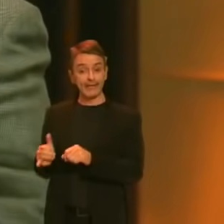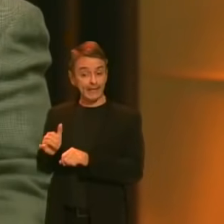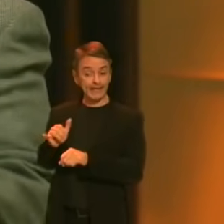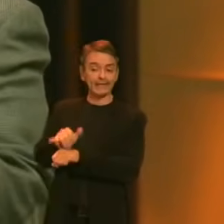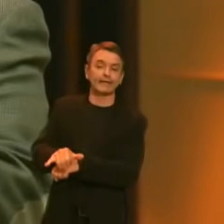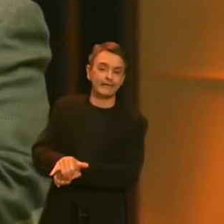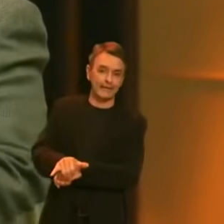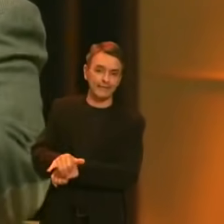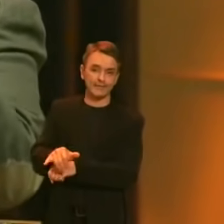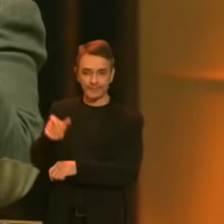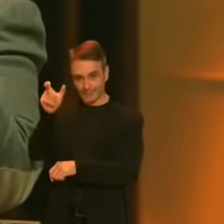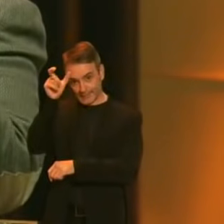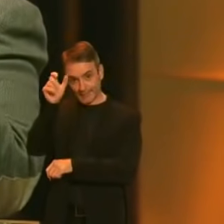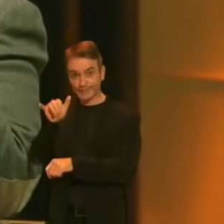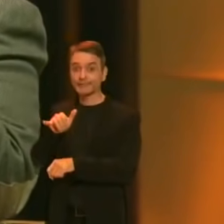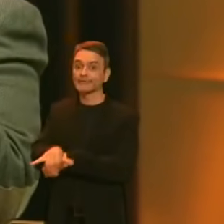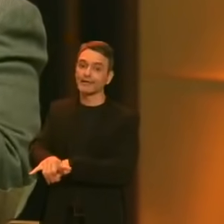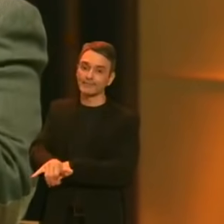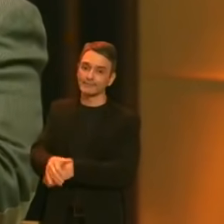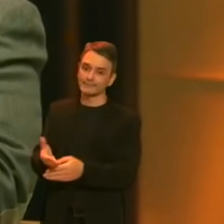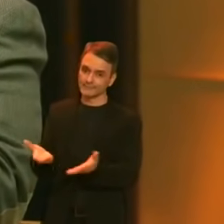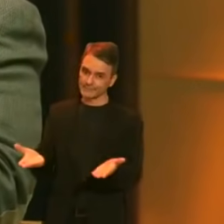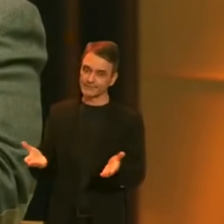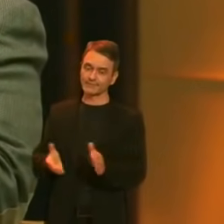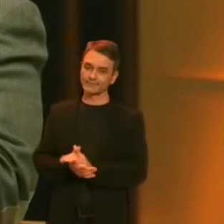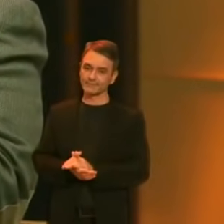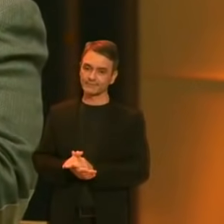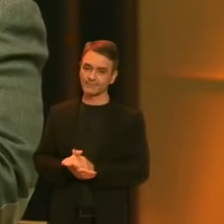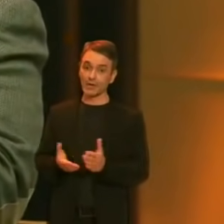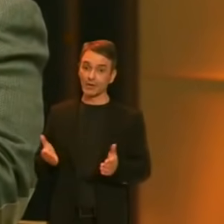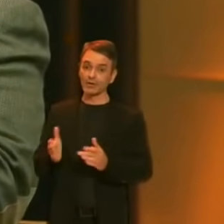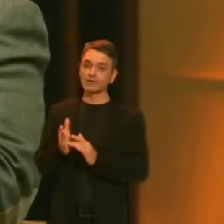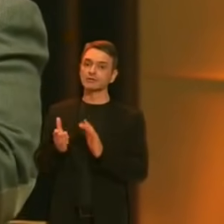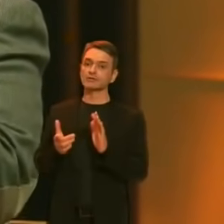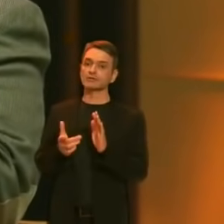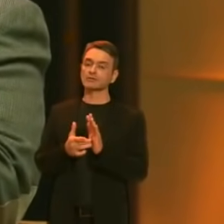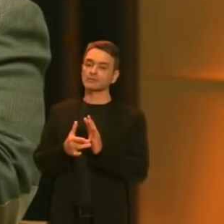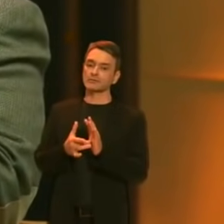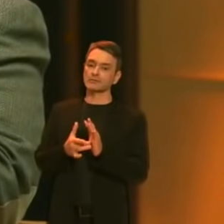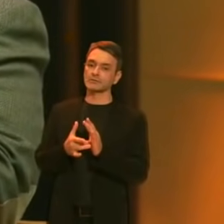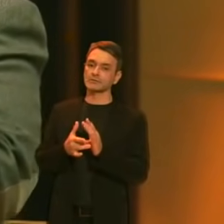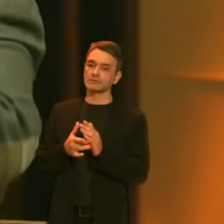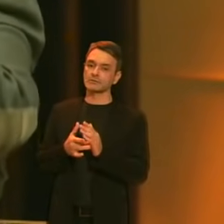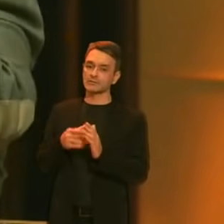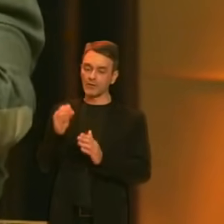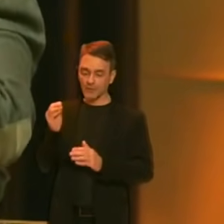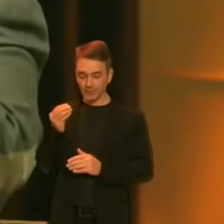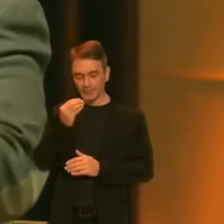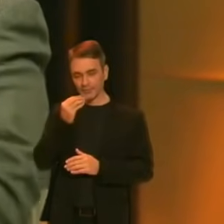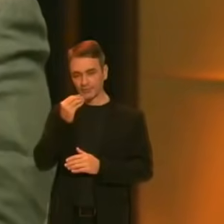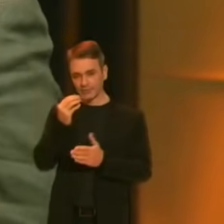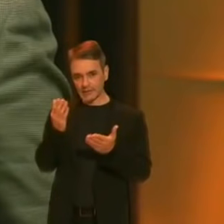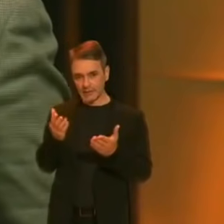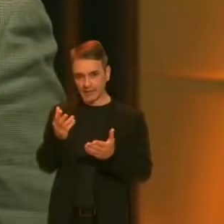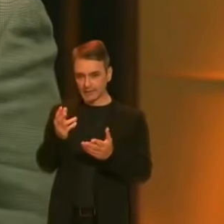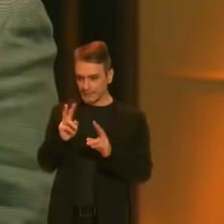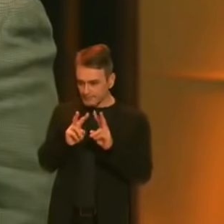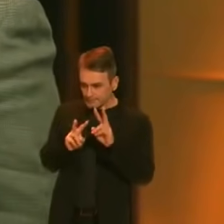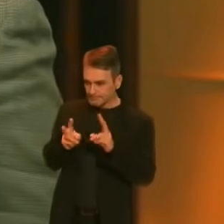E hoje Jesus está te dando uma oportunidade de enxergar a verdade.